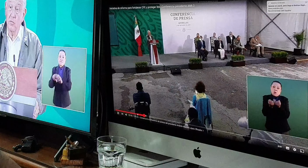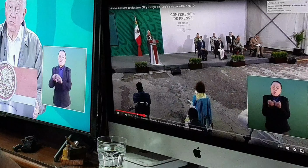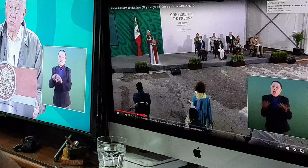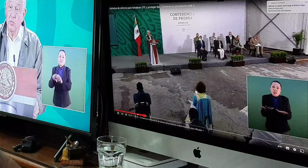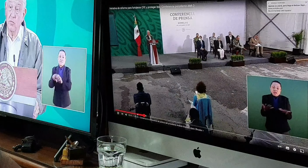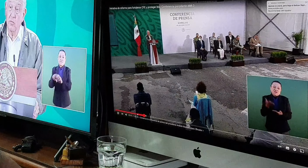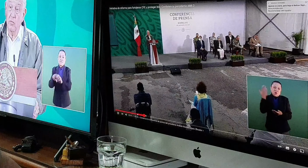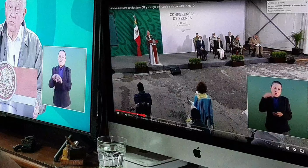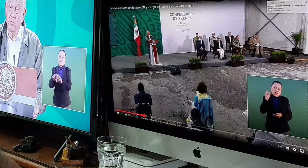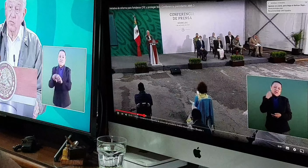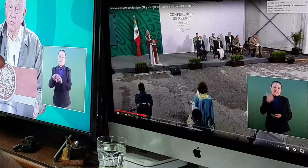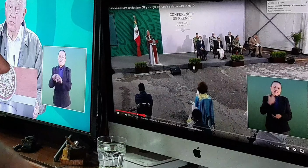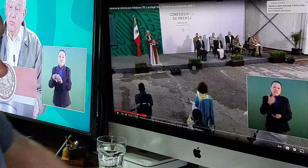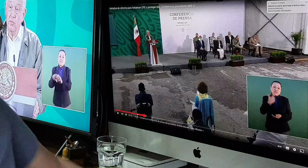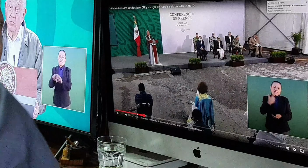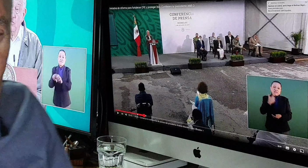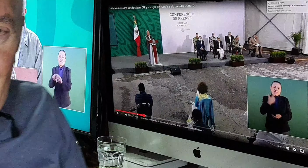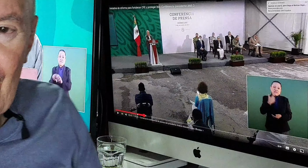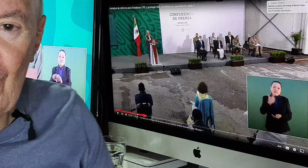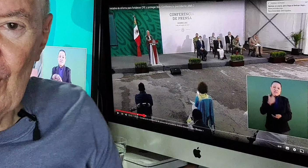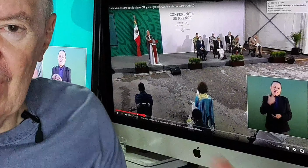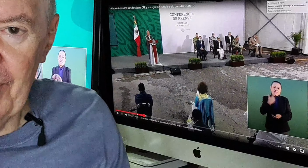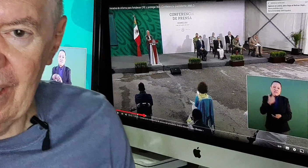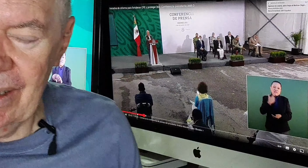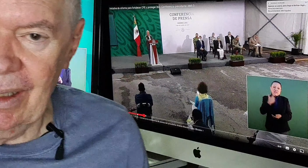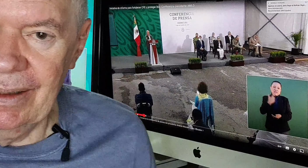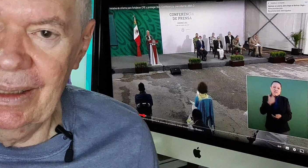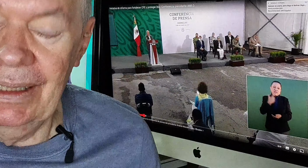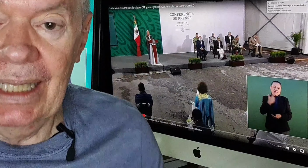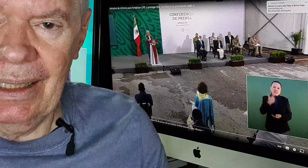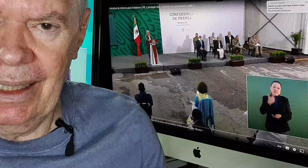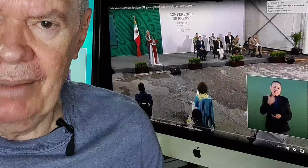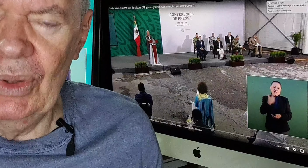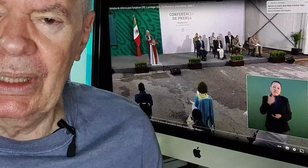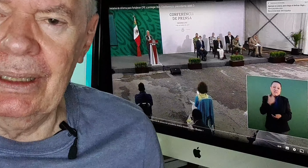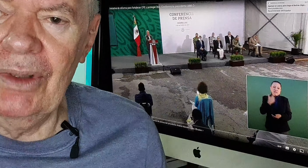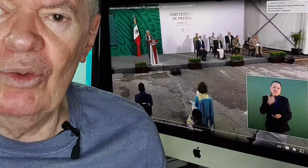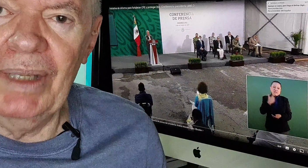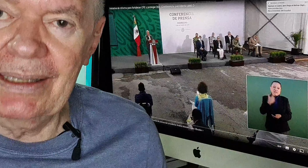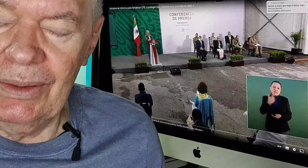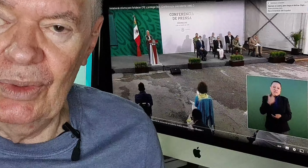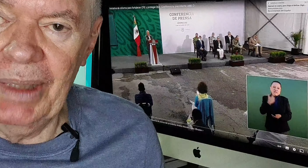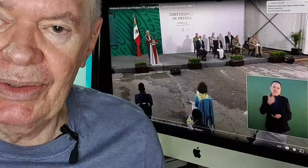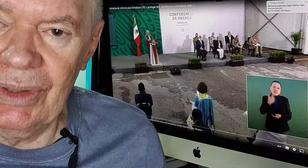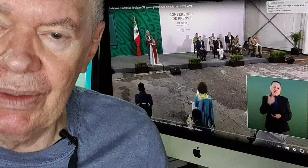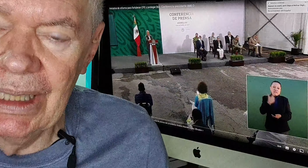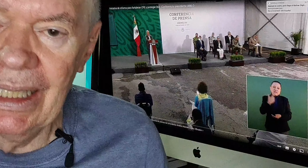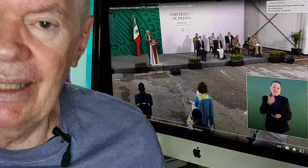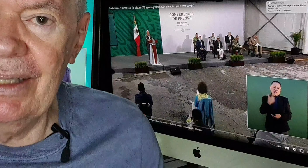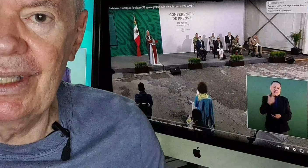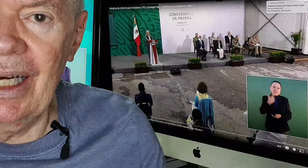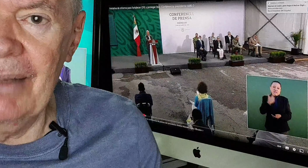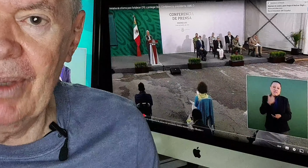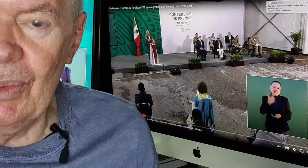electrificar todos los pueblos. Então ele diz que foi justamente, e aí ele remonta, não é, o passado do México,